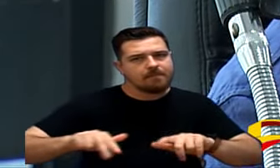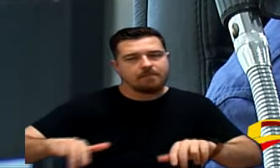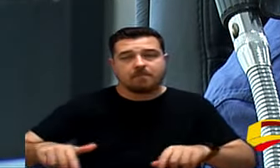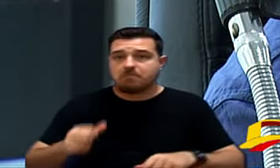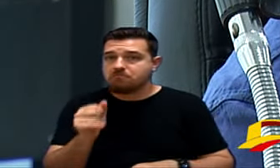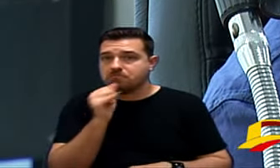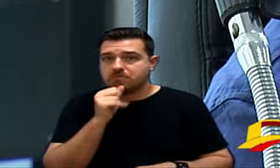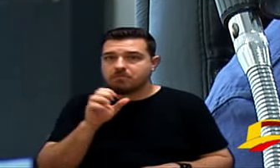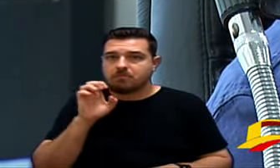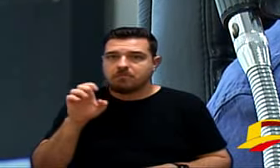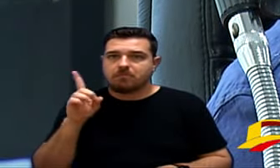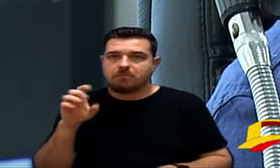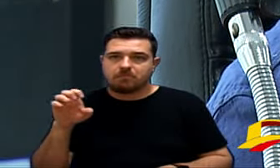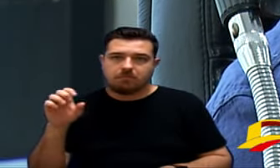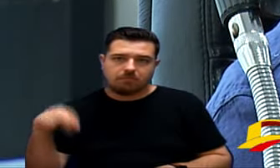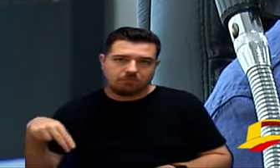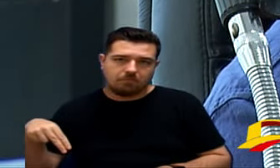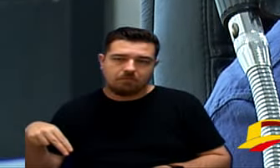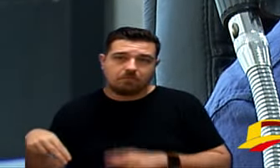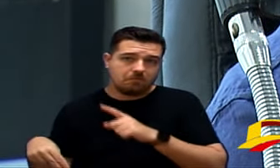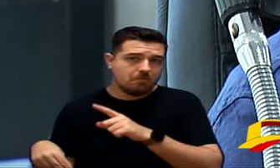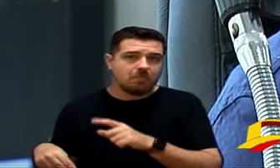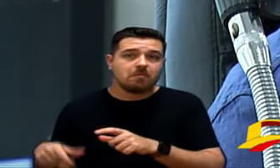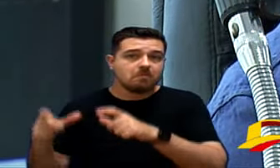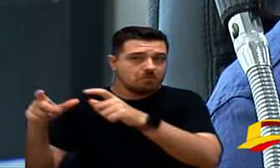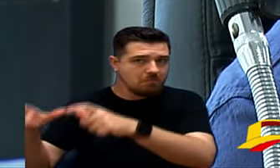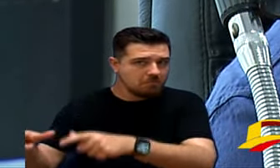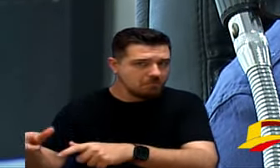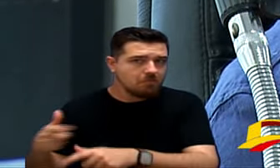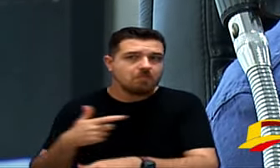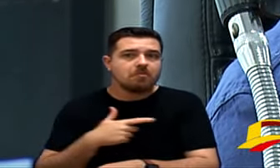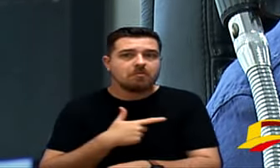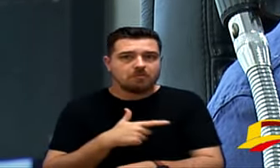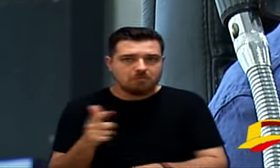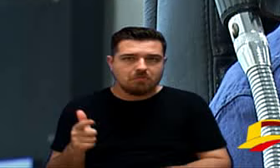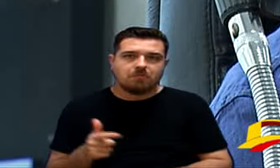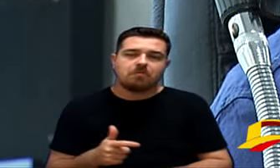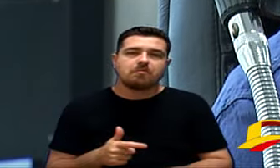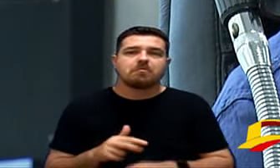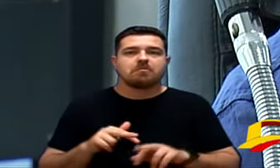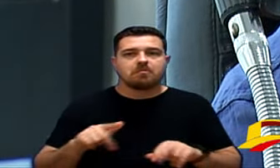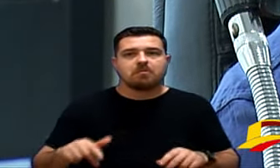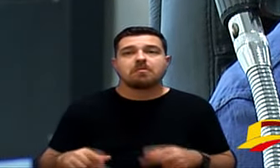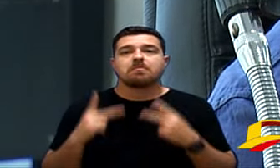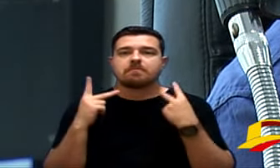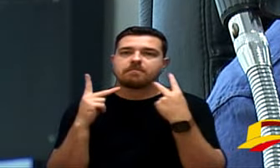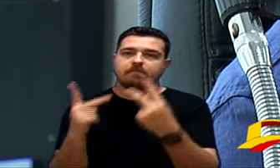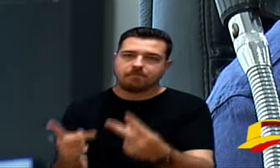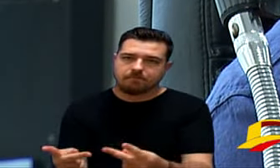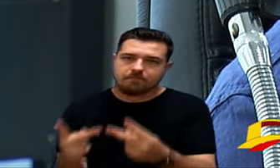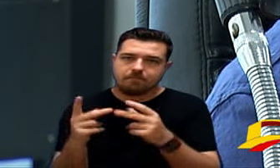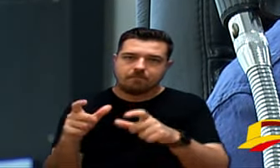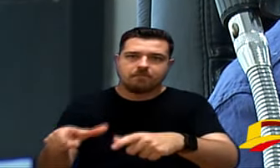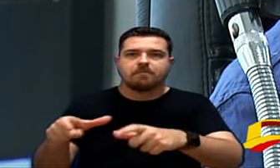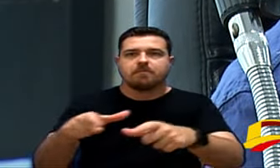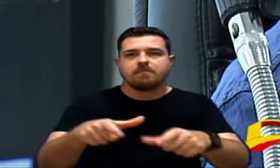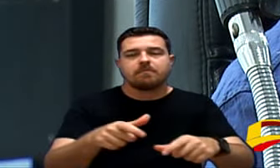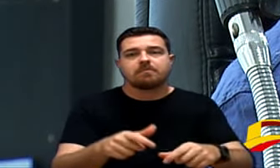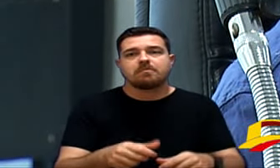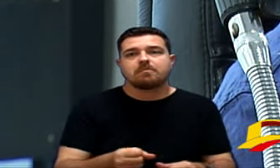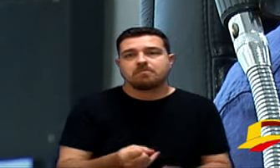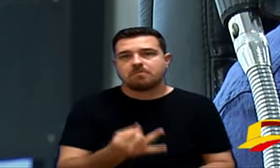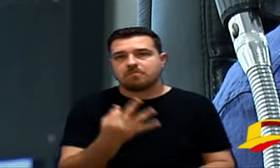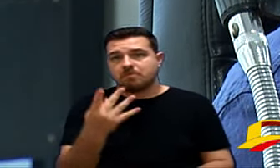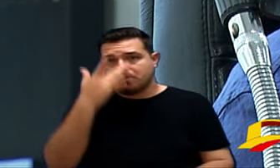lá no Eden no bairro da Aparecidinha onde o Rogério mora eí Eu frequento quase todos os dias também o número